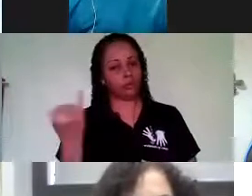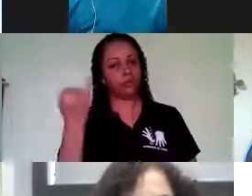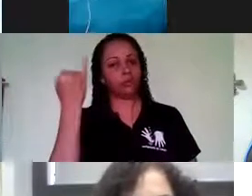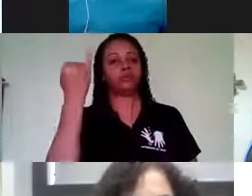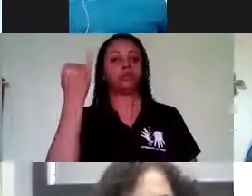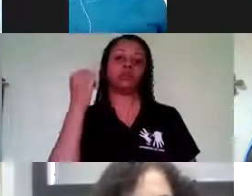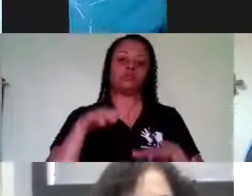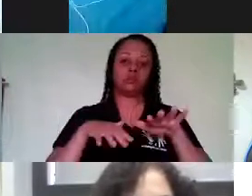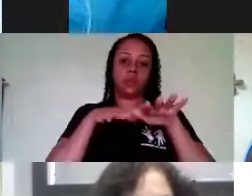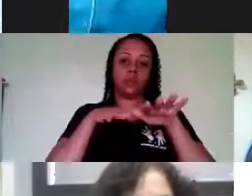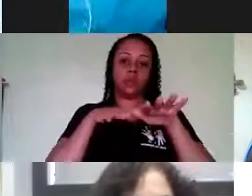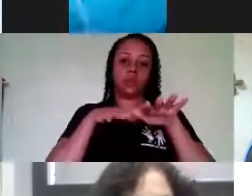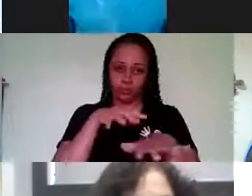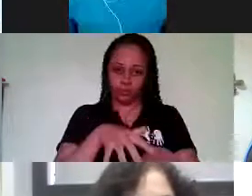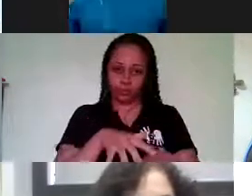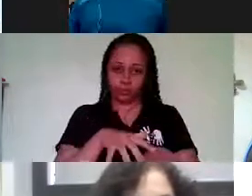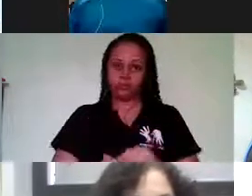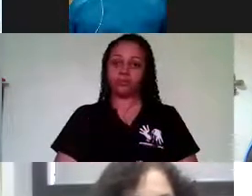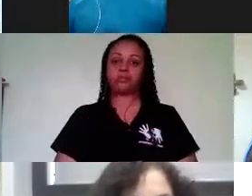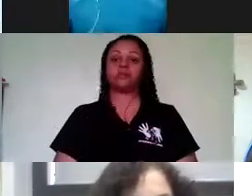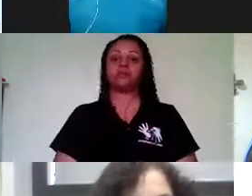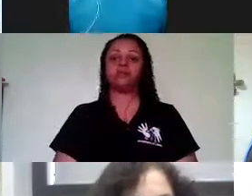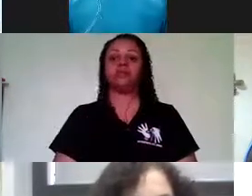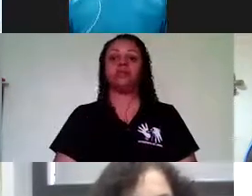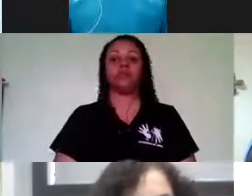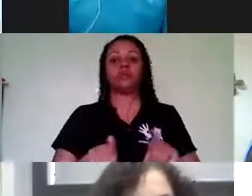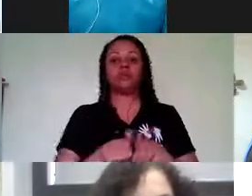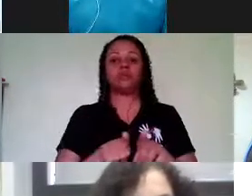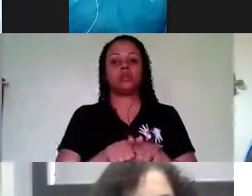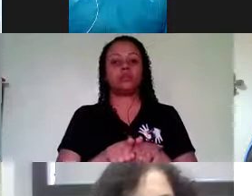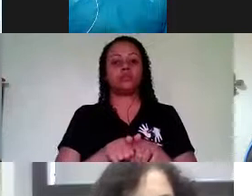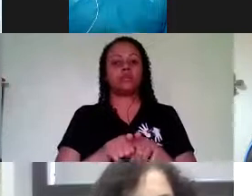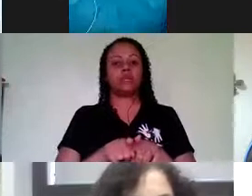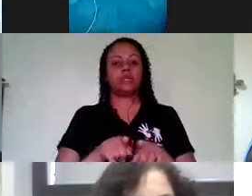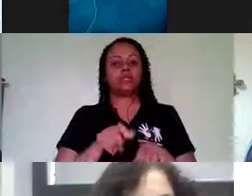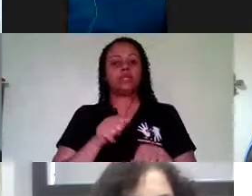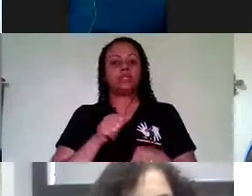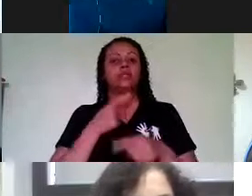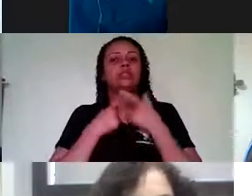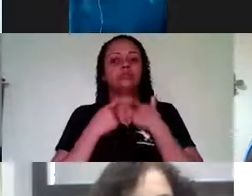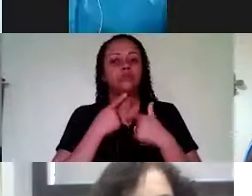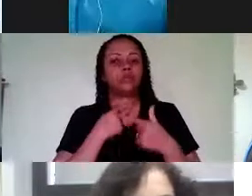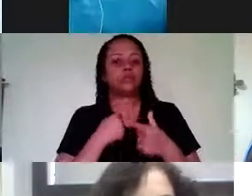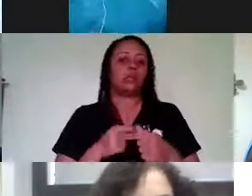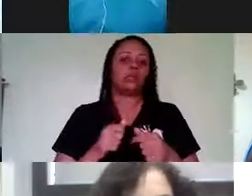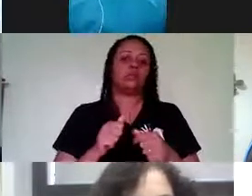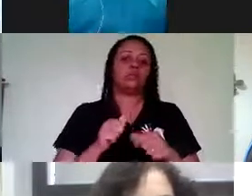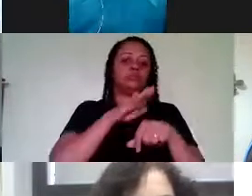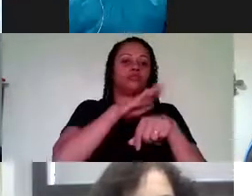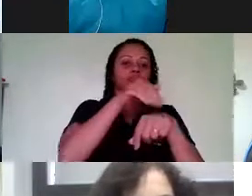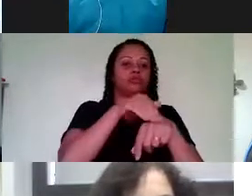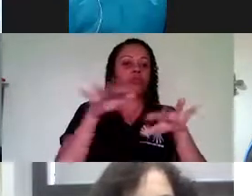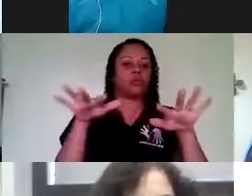E é sempre nessa perspectiva de chamar a atenção da sociedade, até porque a lei de cotas